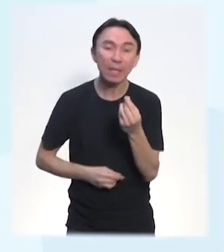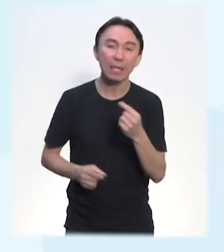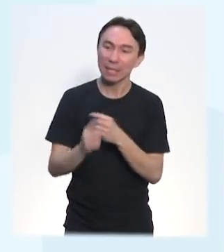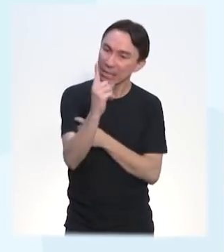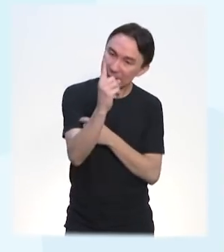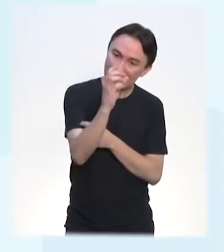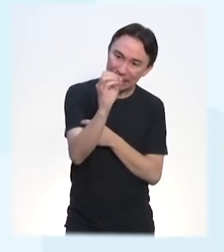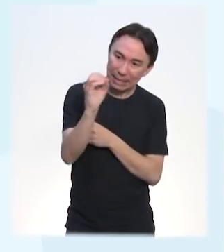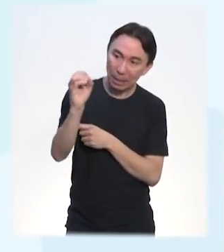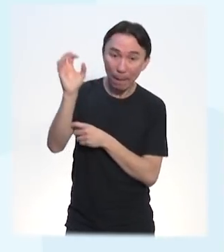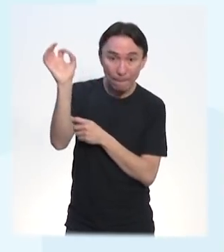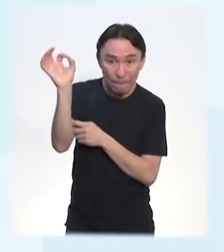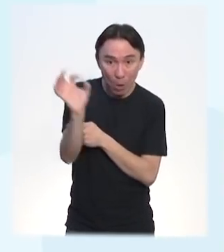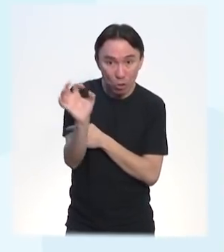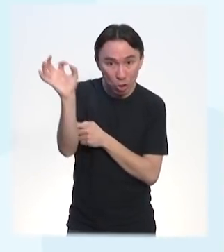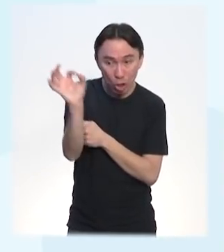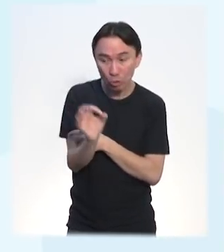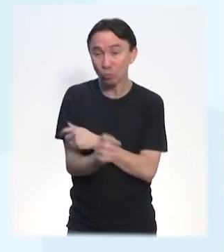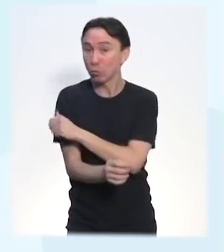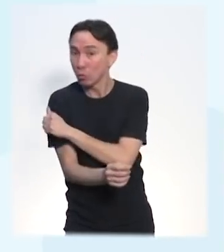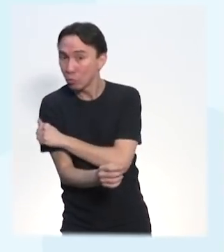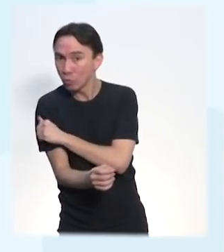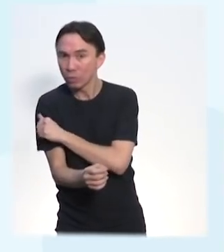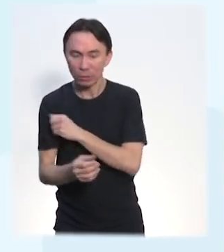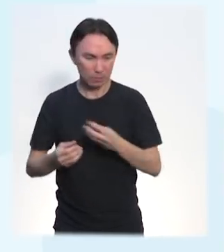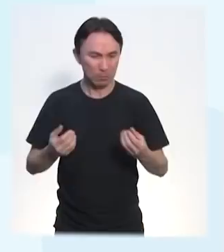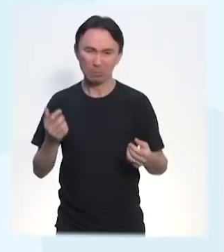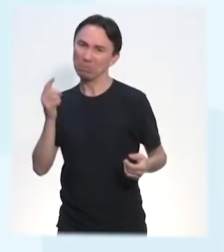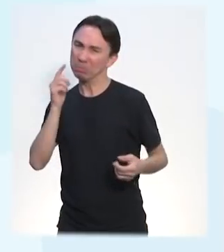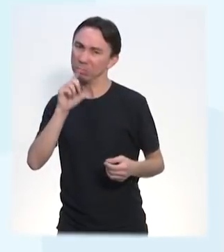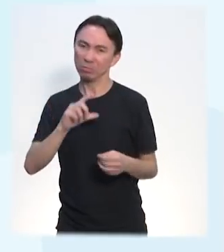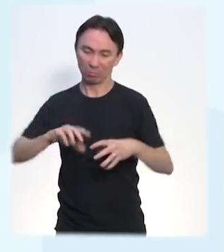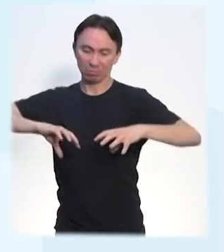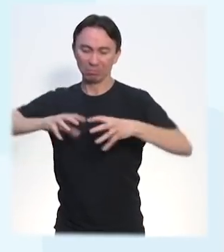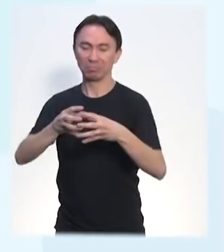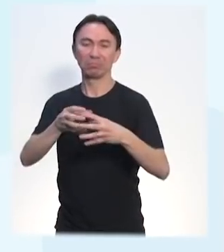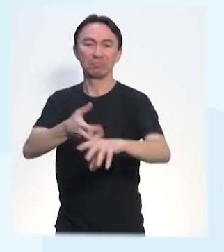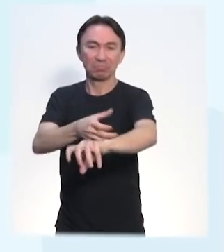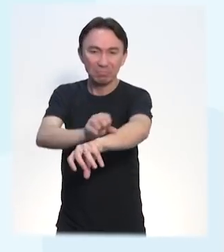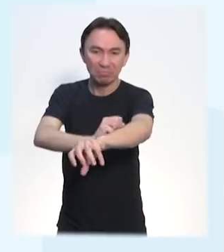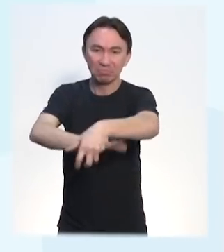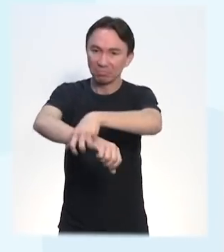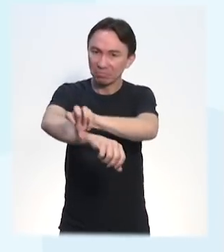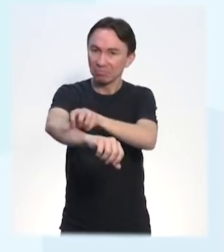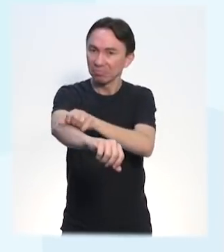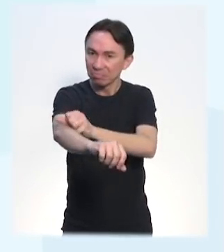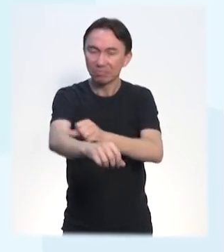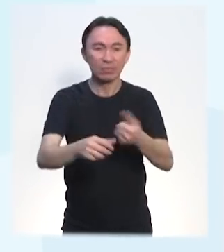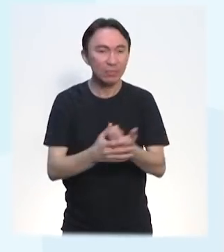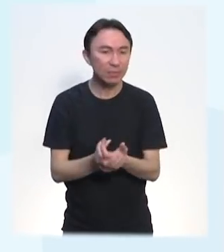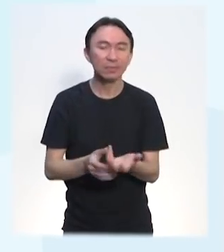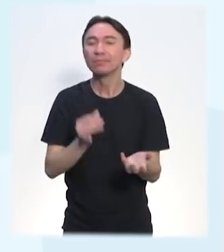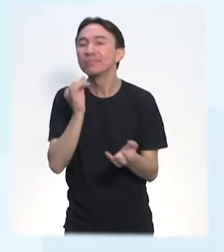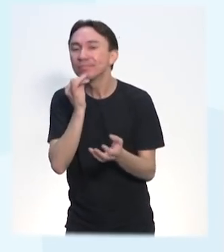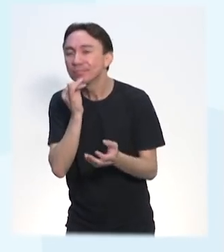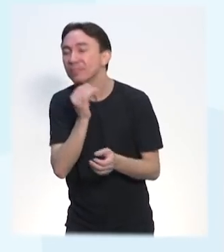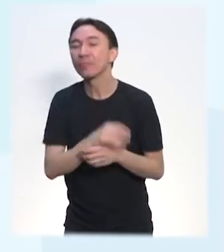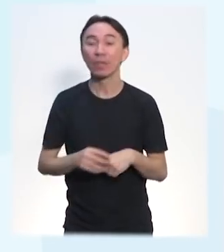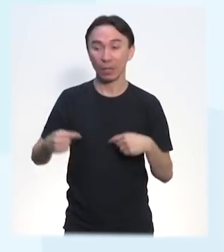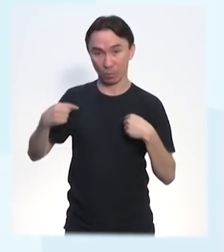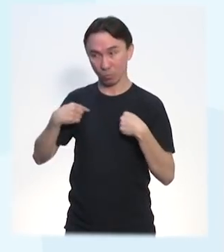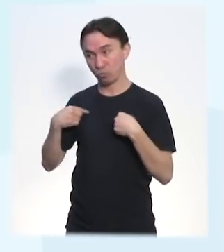dos alunos com o post da missão. Então, por exemplo, na equipe tem eu e a Alessandra. Nós temos que ter 2 posts, né,